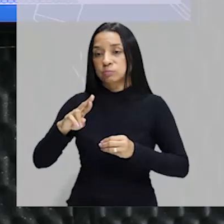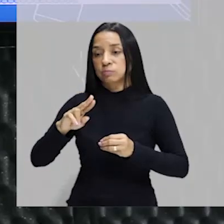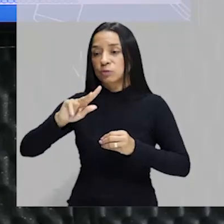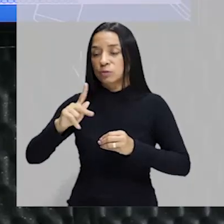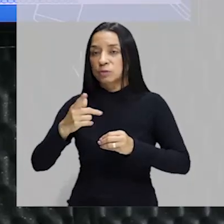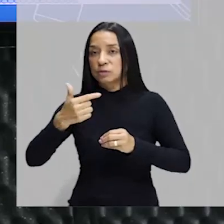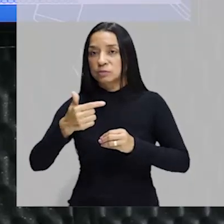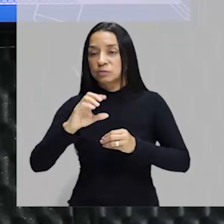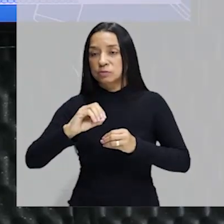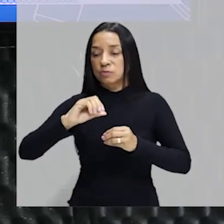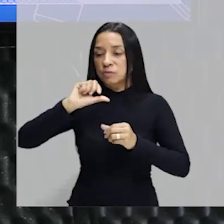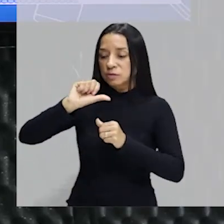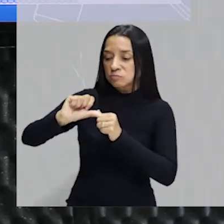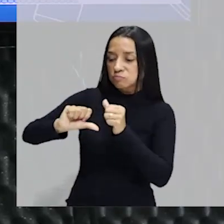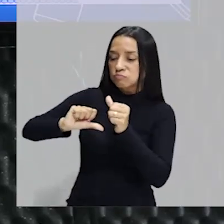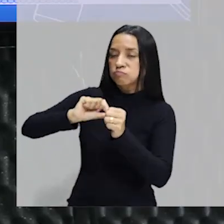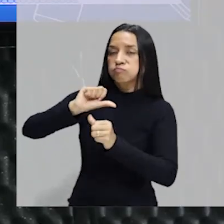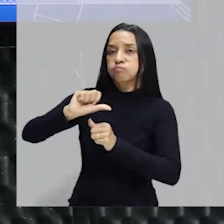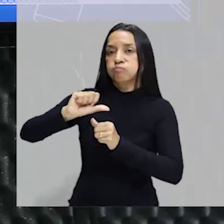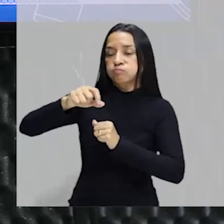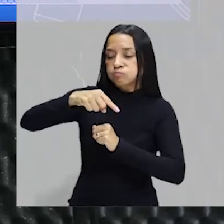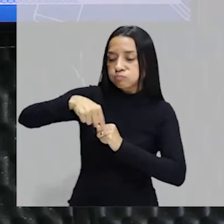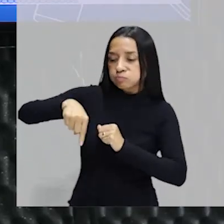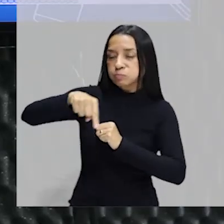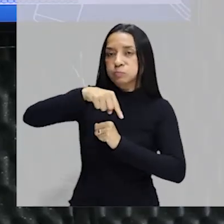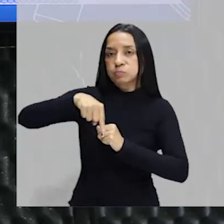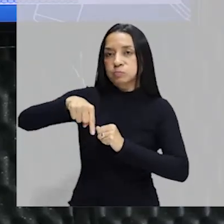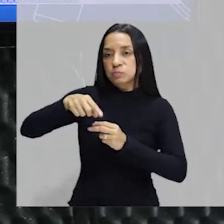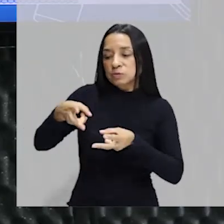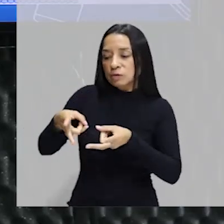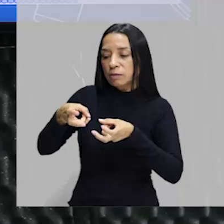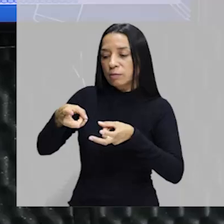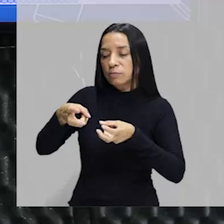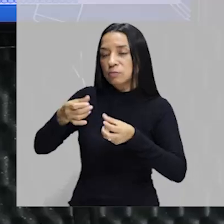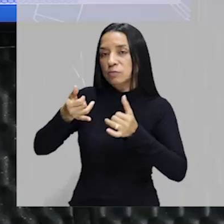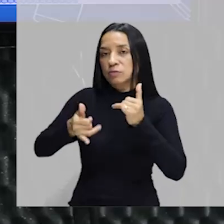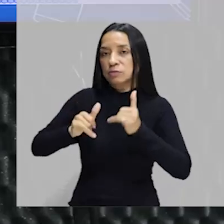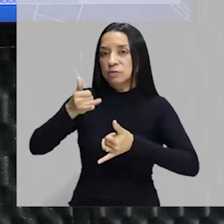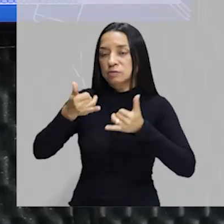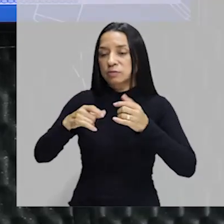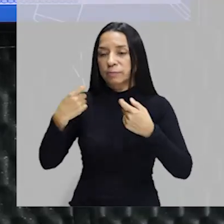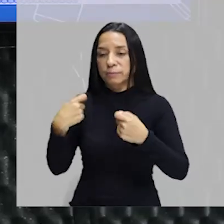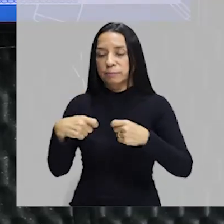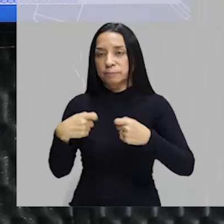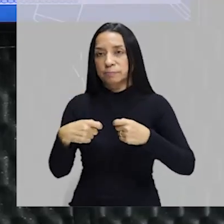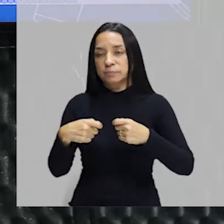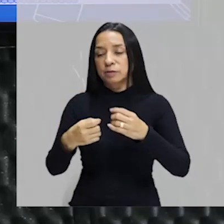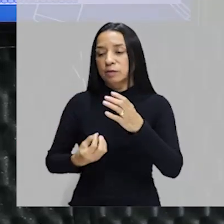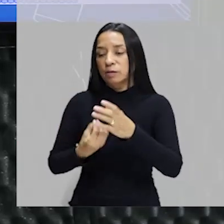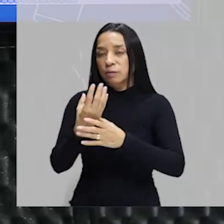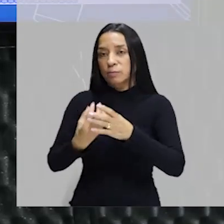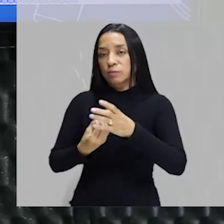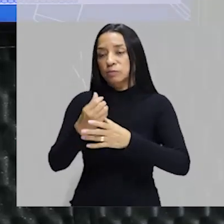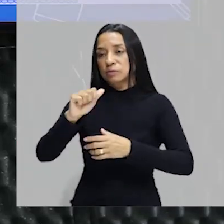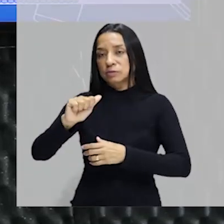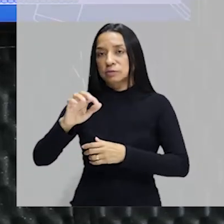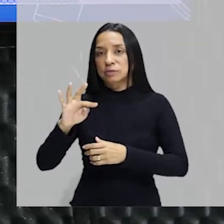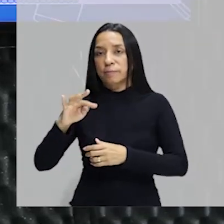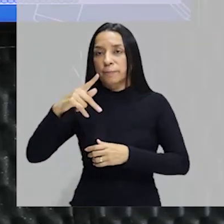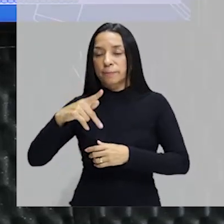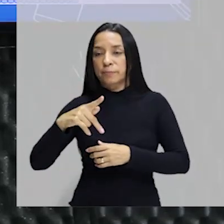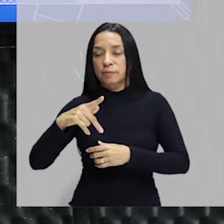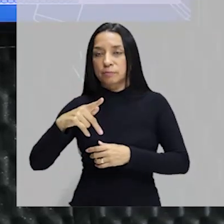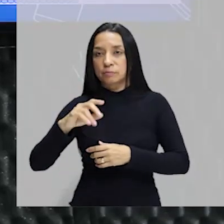ele vai girar um motor que vai absorver a energia necessária para produzir o quê? Para produzir ATP.